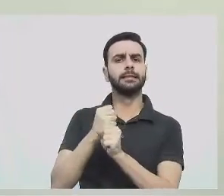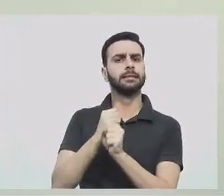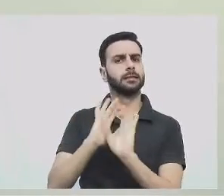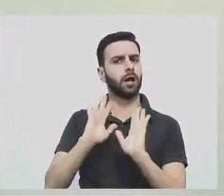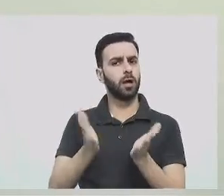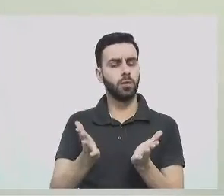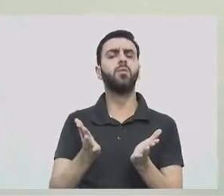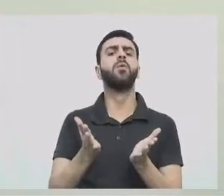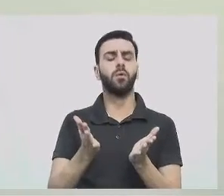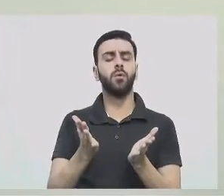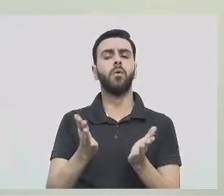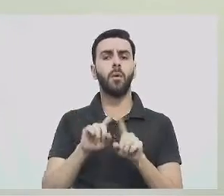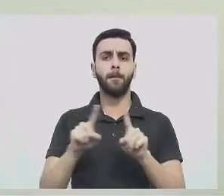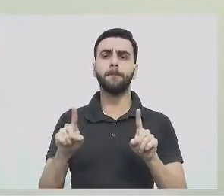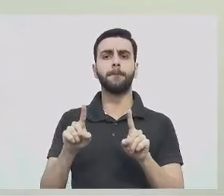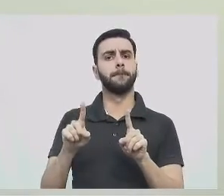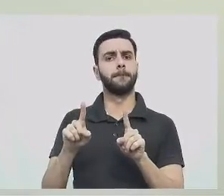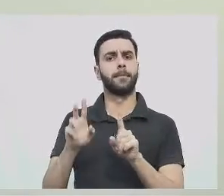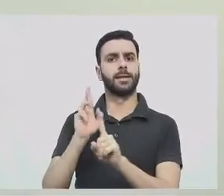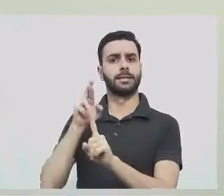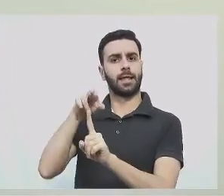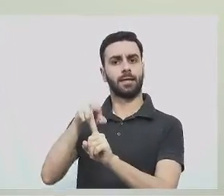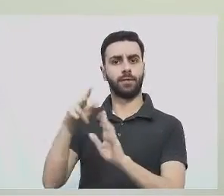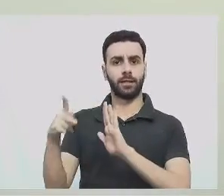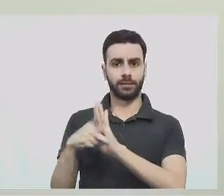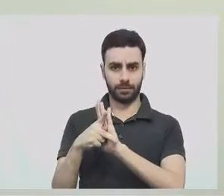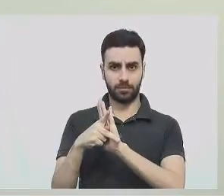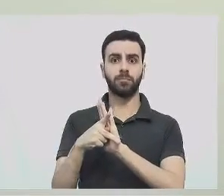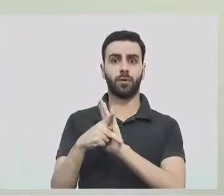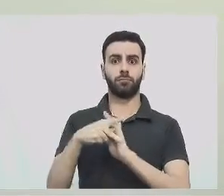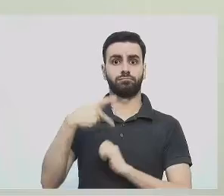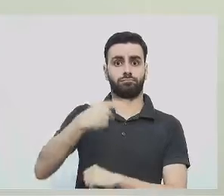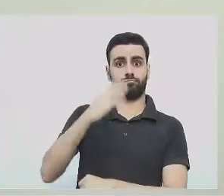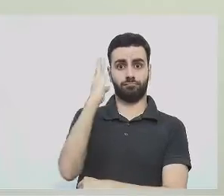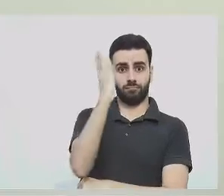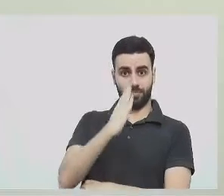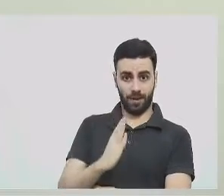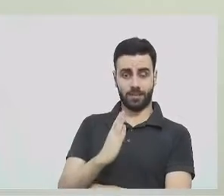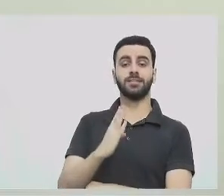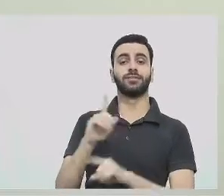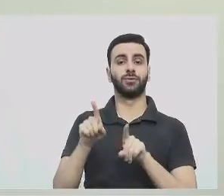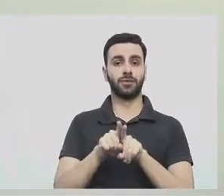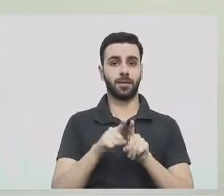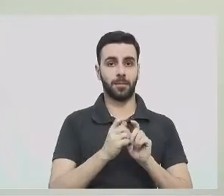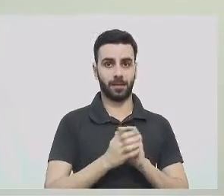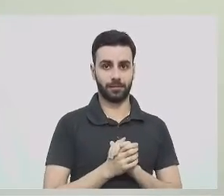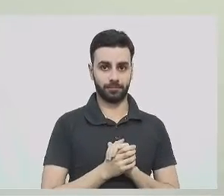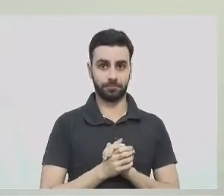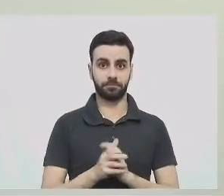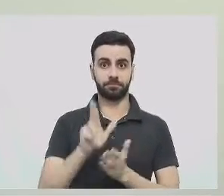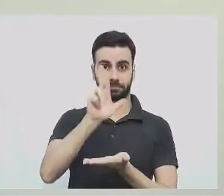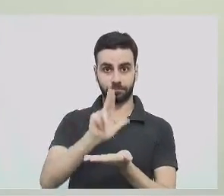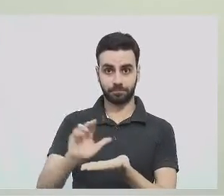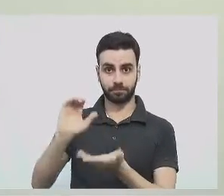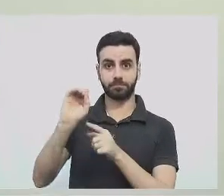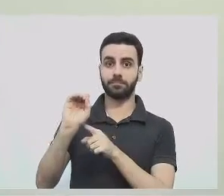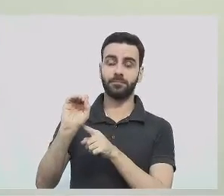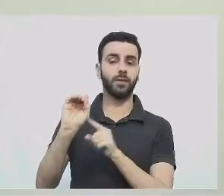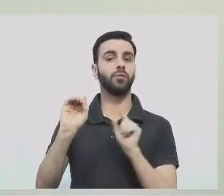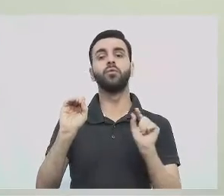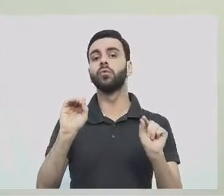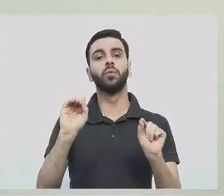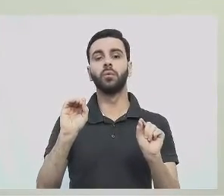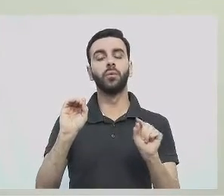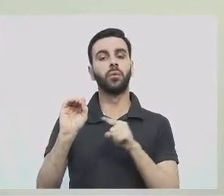já sendo uma referência na educação de nosso país. Uni Viçosa, seu presidente, em nome da Câmara